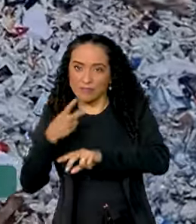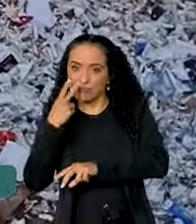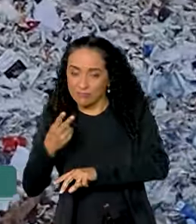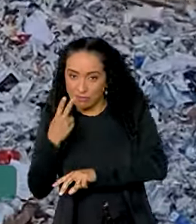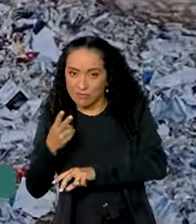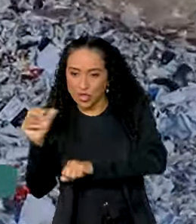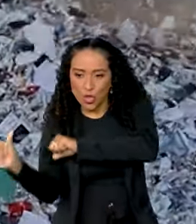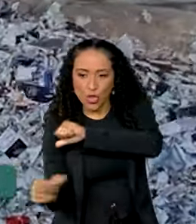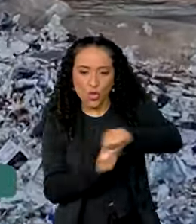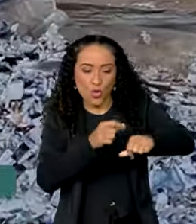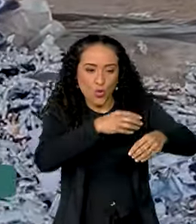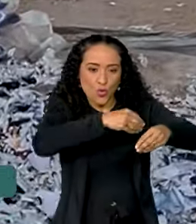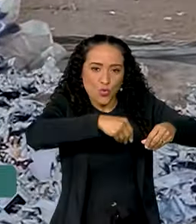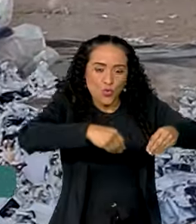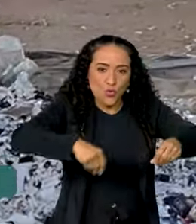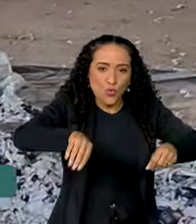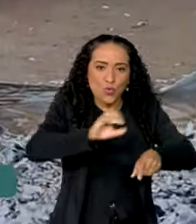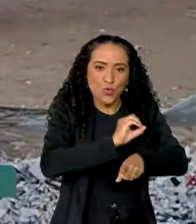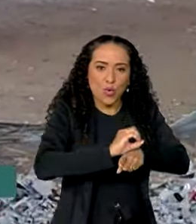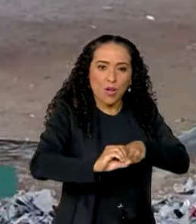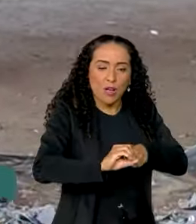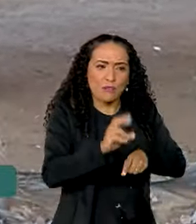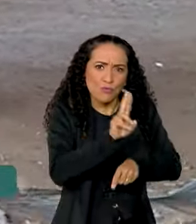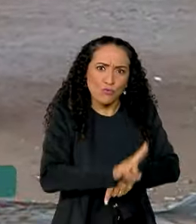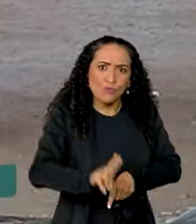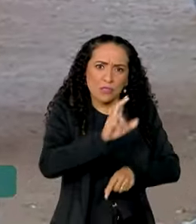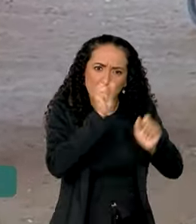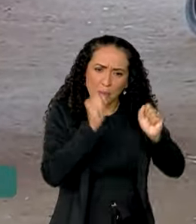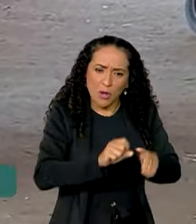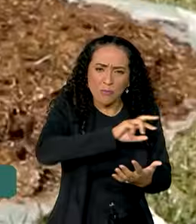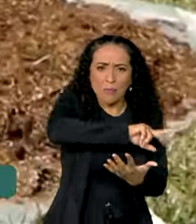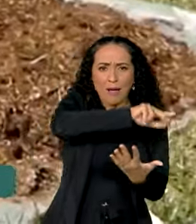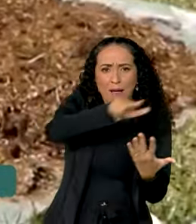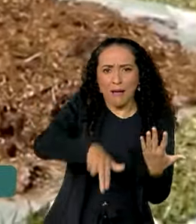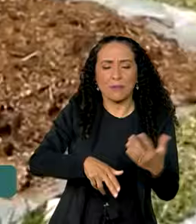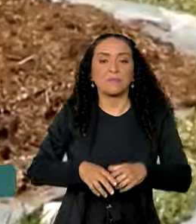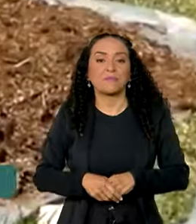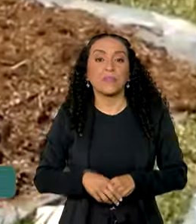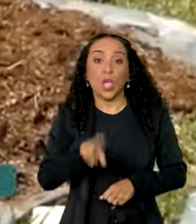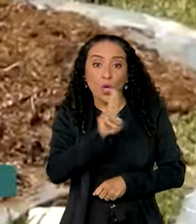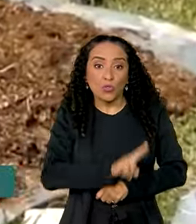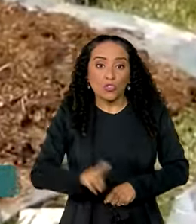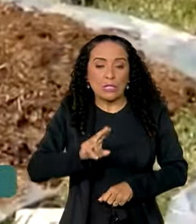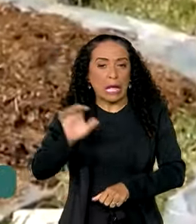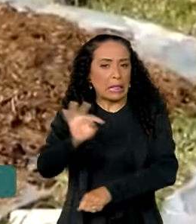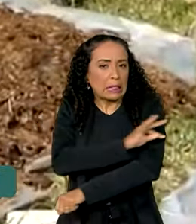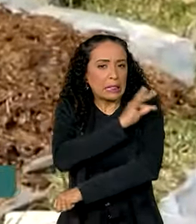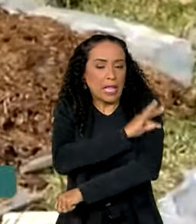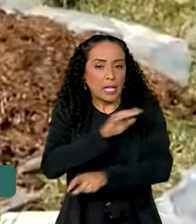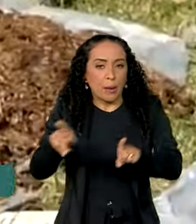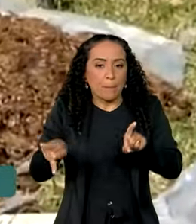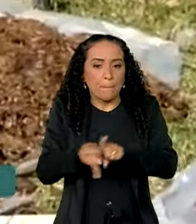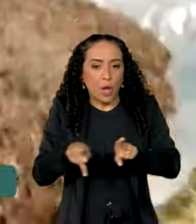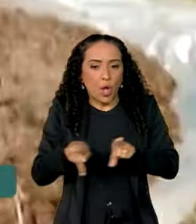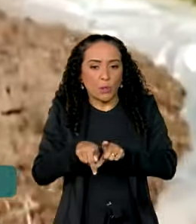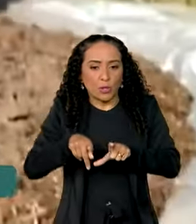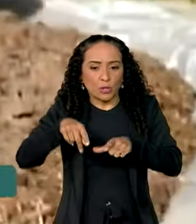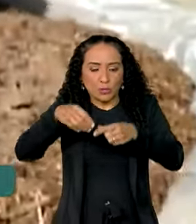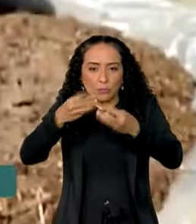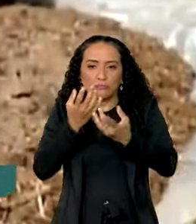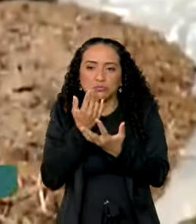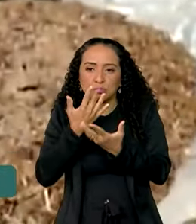em adubo que pudesse ser utilizado para diversos fins são utilizadas técnicas de compostagem e